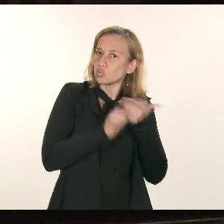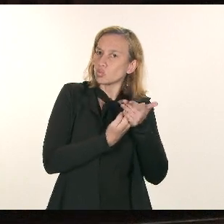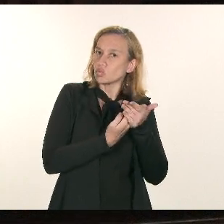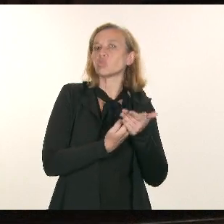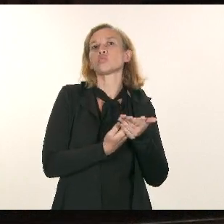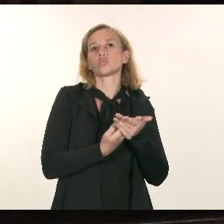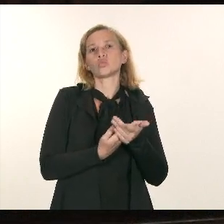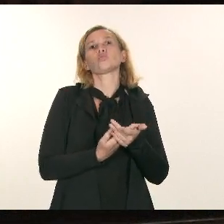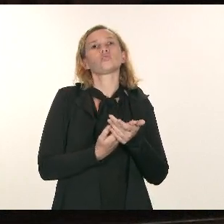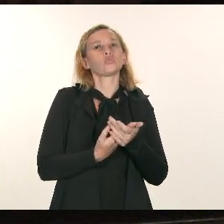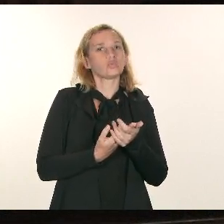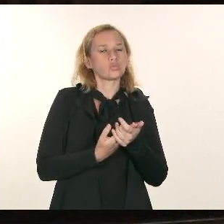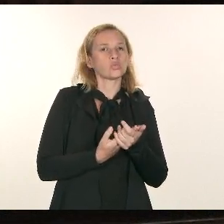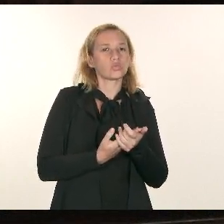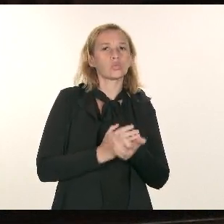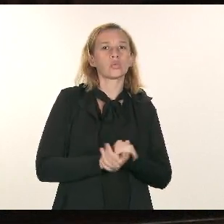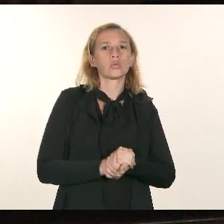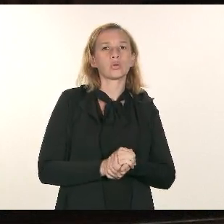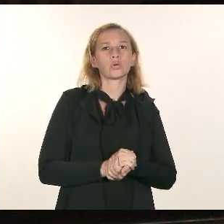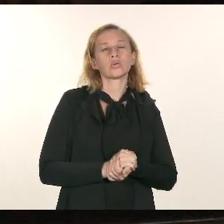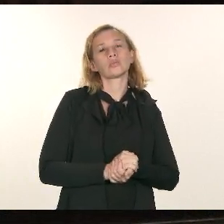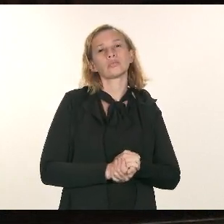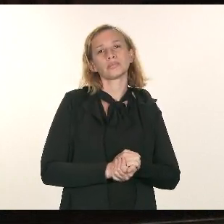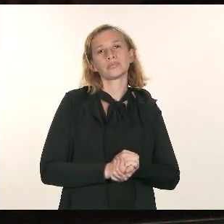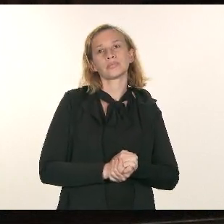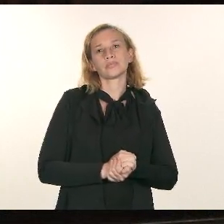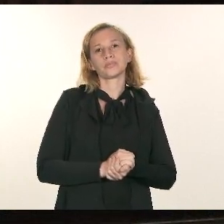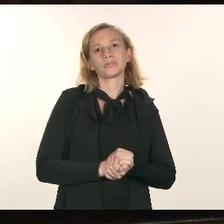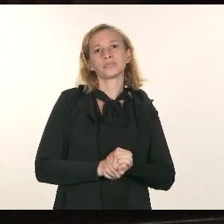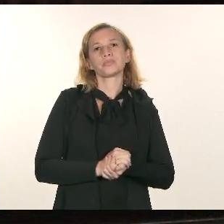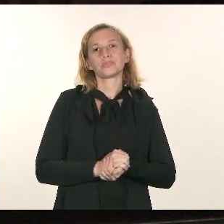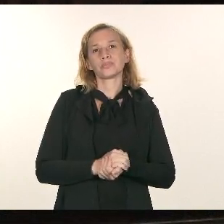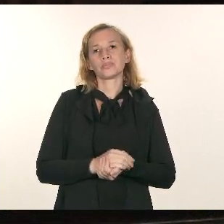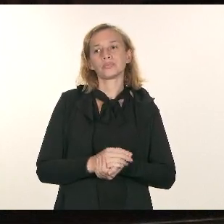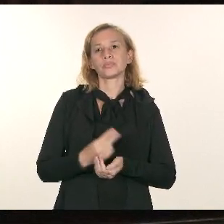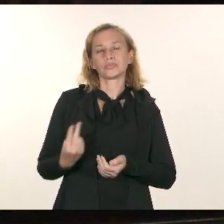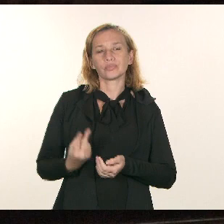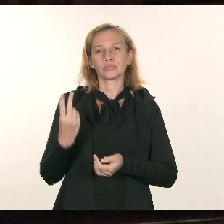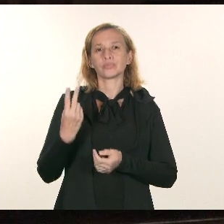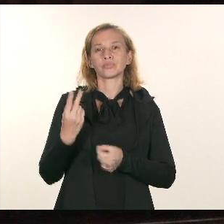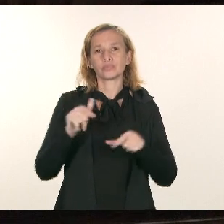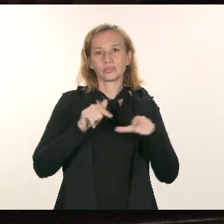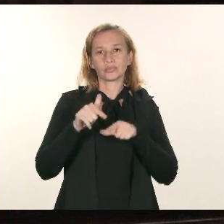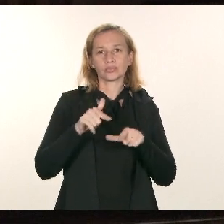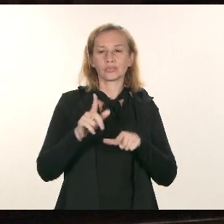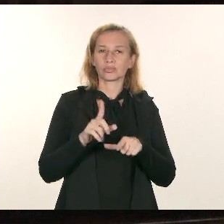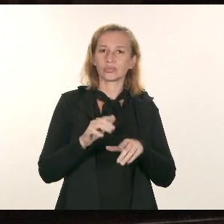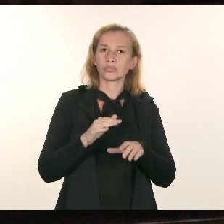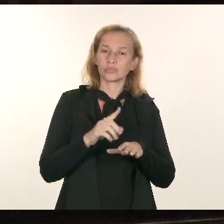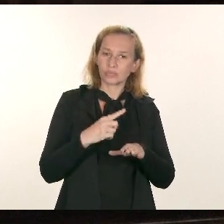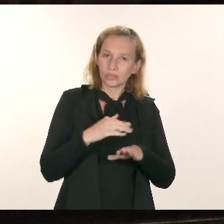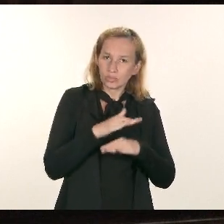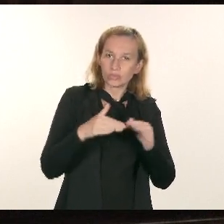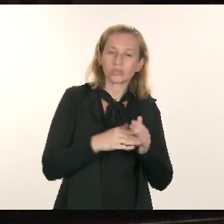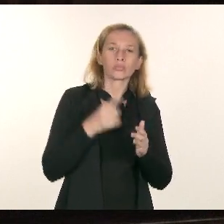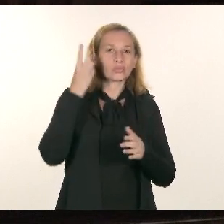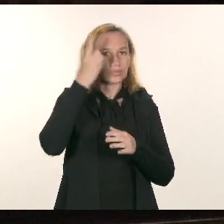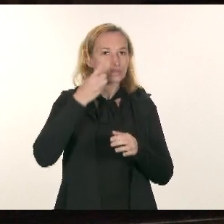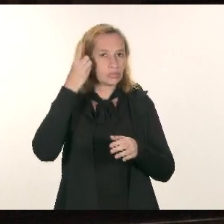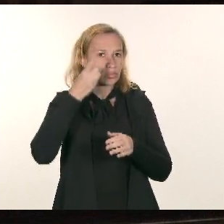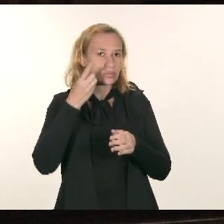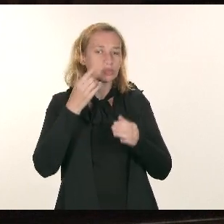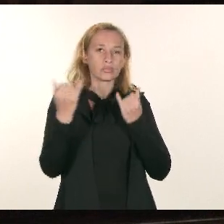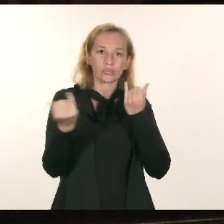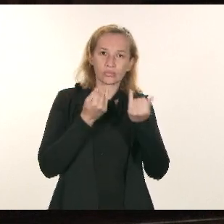notas técnicas que subsidiam o exercício dos mandatos, sobre informações,